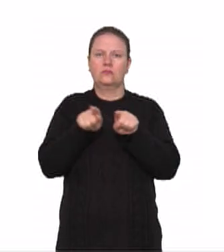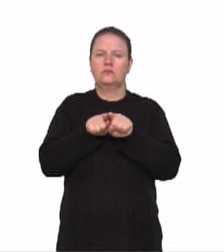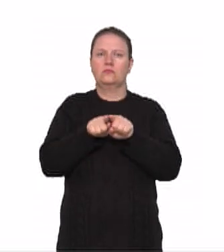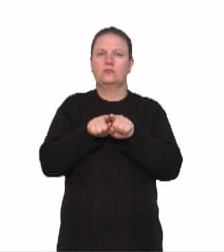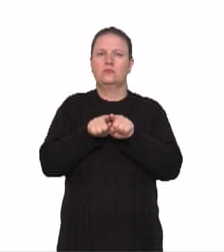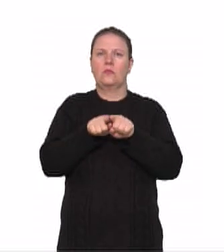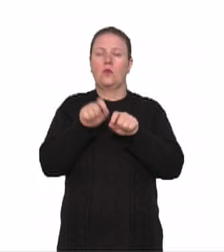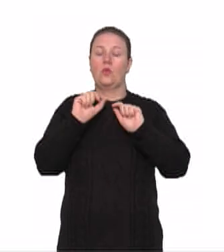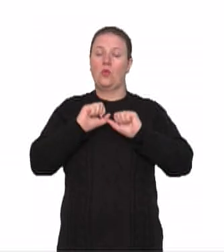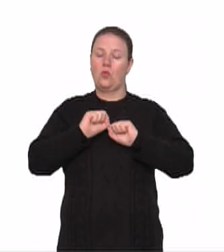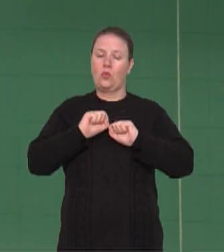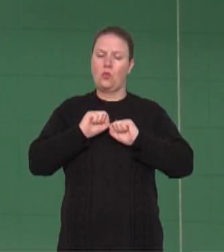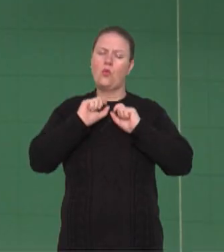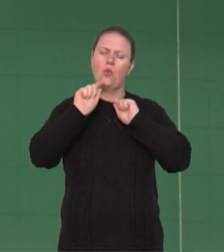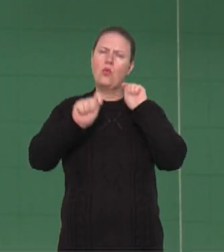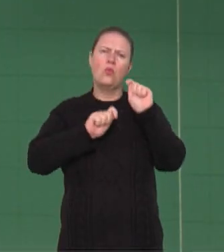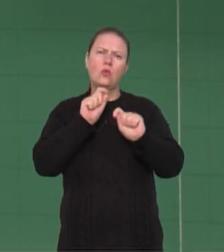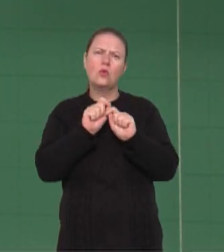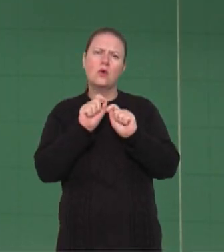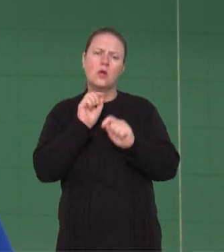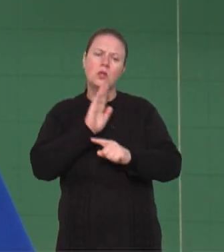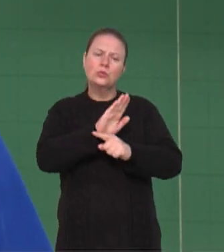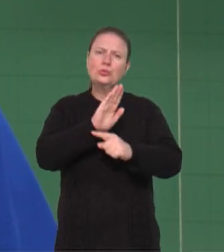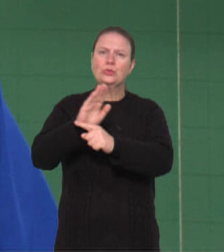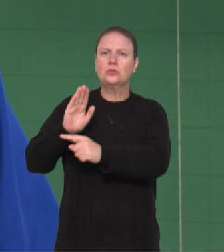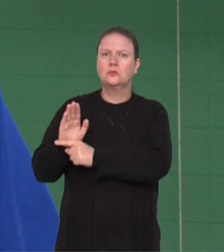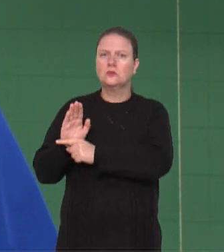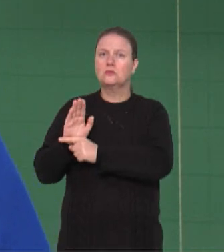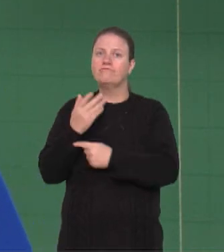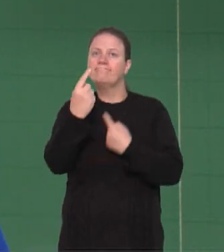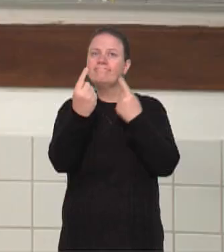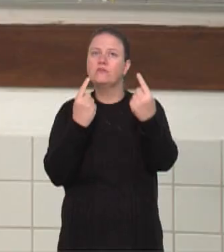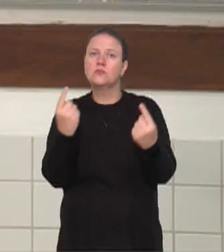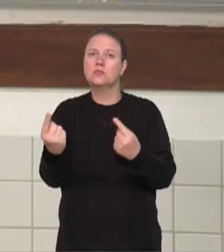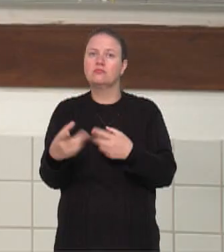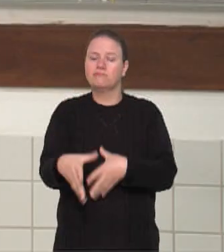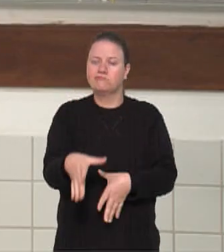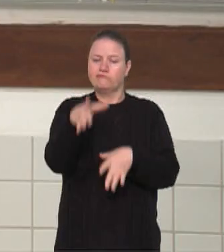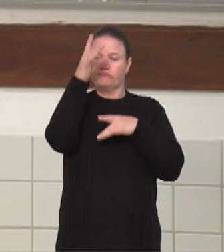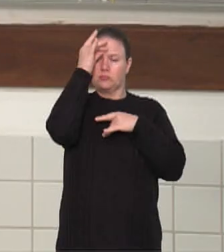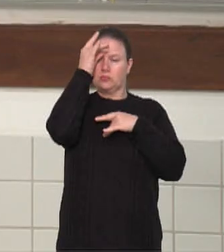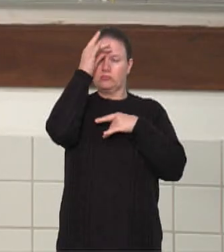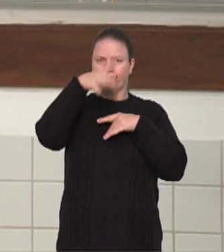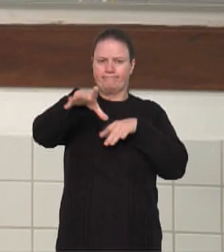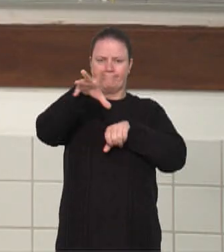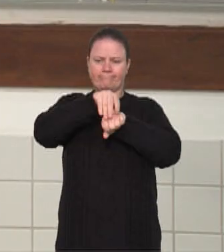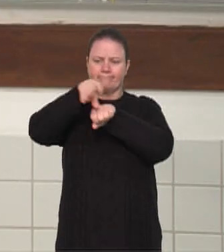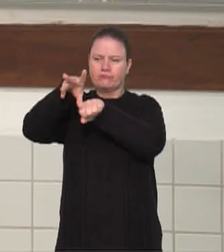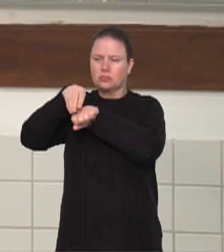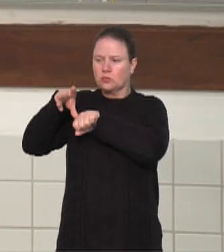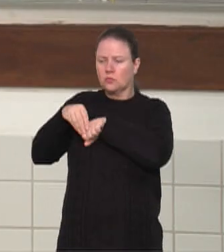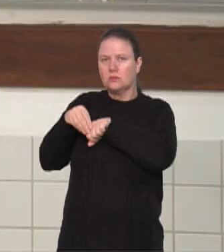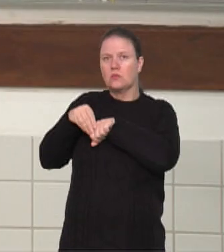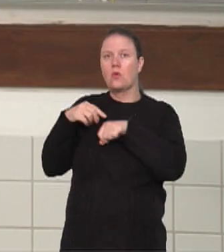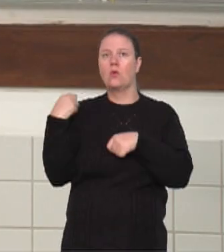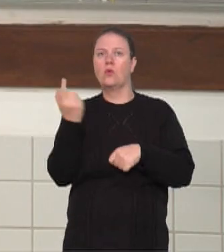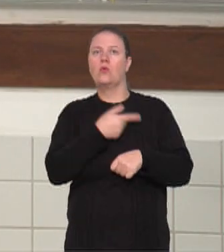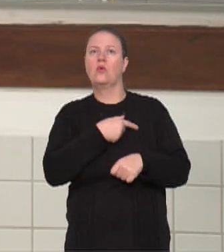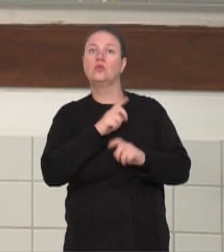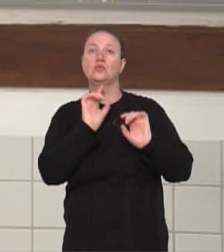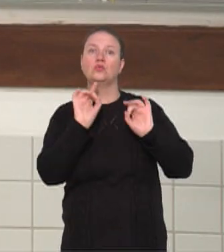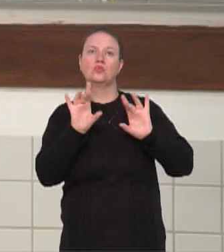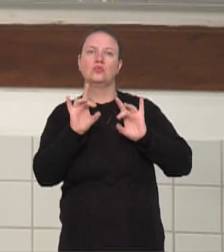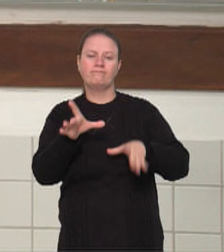que torna, é o que facilita para nós a aquisição aí de novos saberes, né? Nós só nos apropriamos